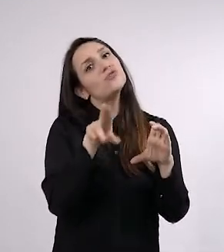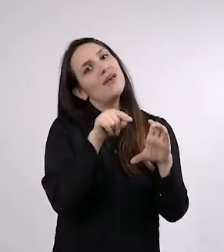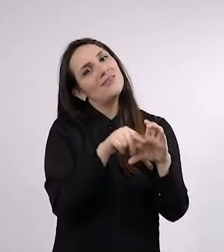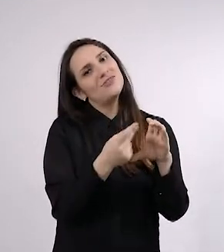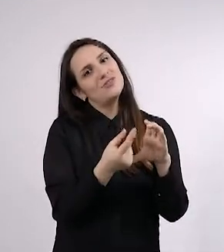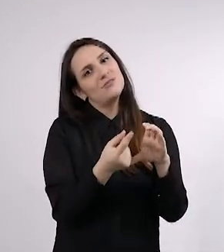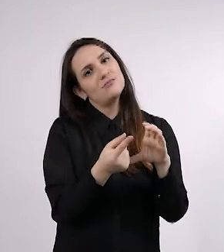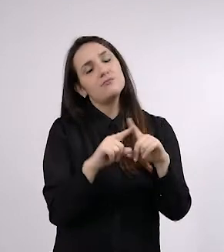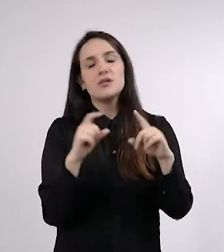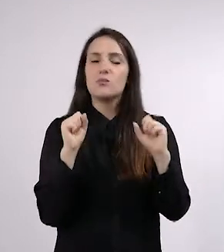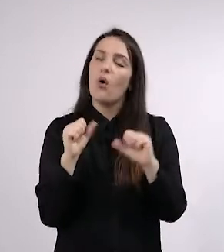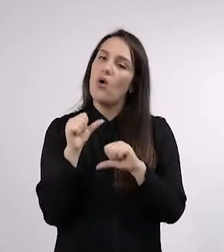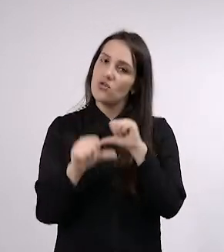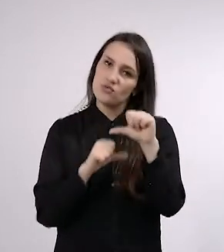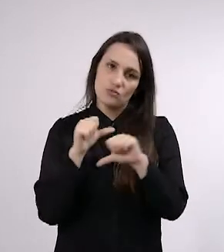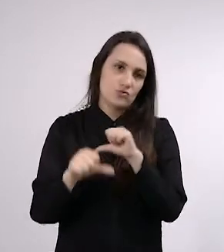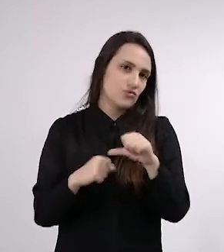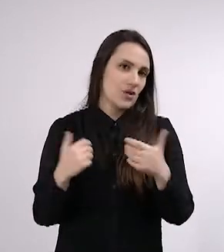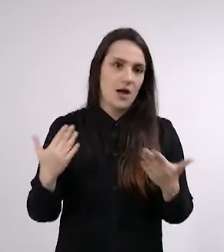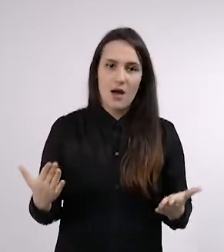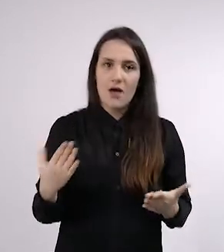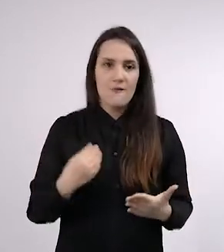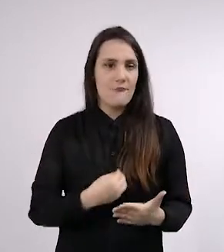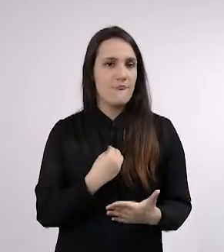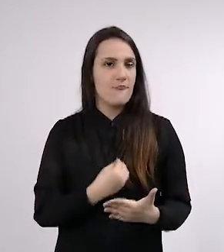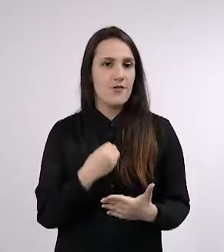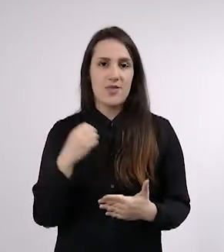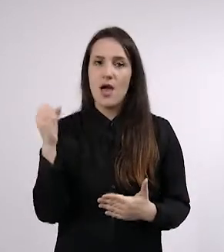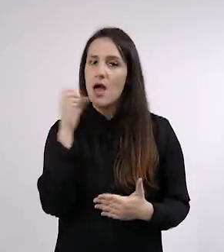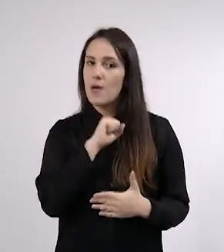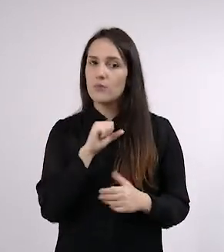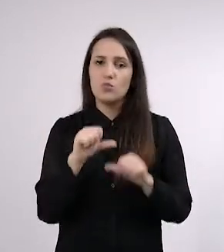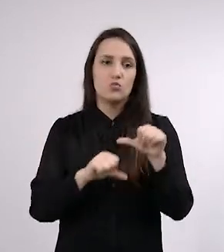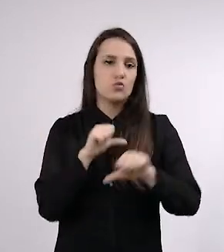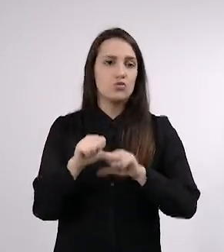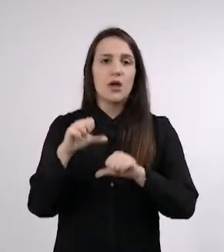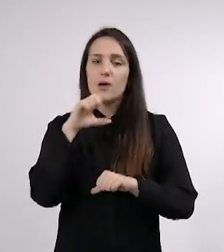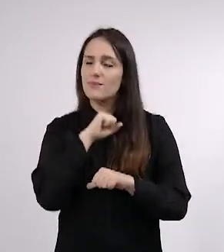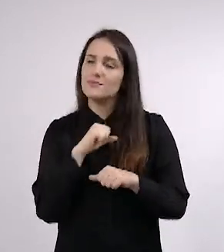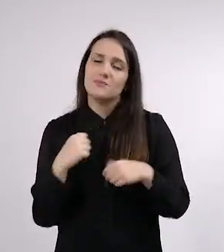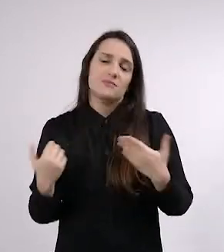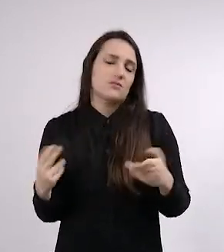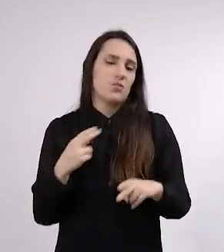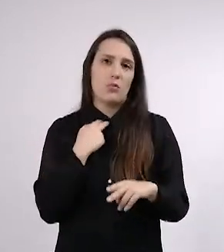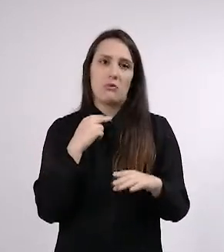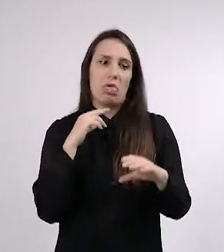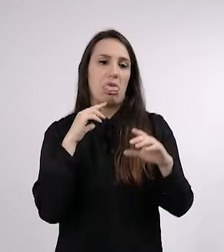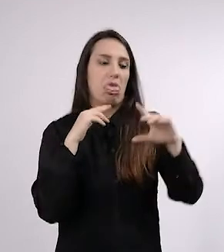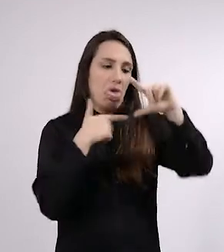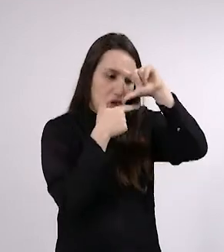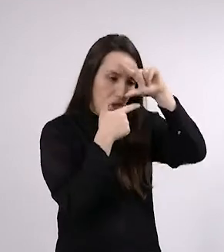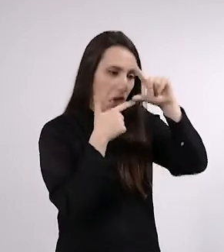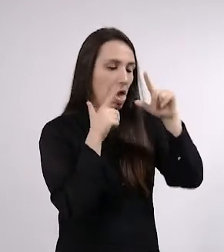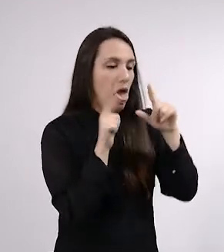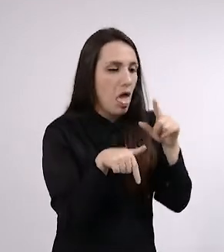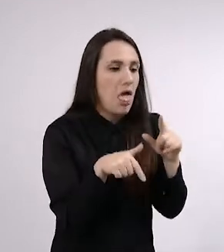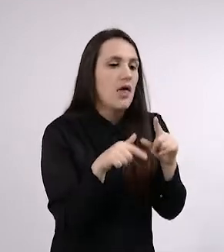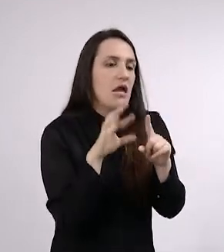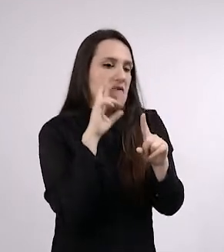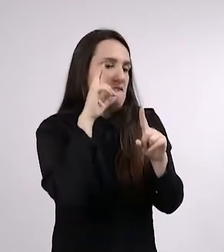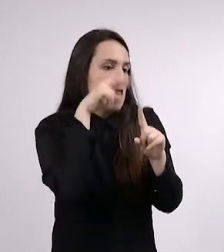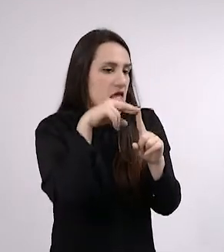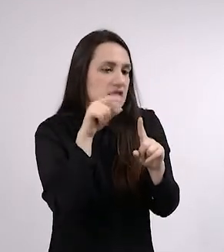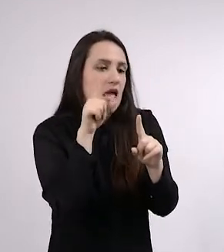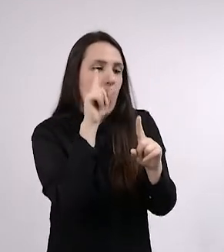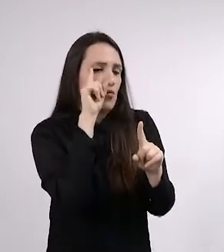que as coisas mudam. A economia é dinâmica, a natureza da sociedade é dinâmica e a gente não pode ficar preso a